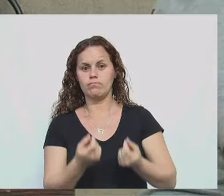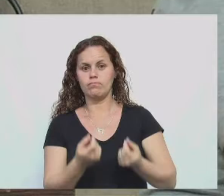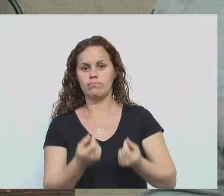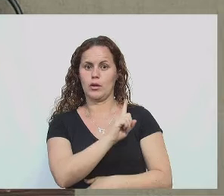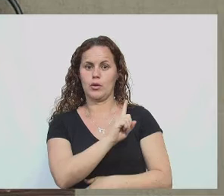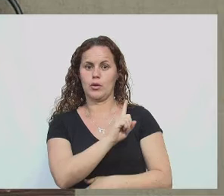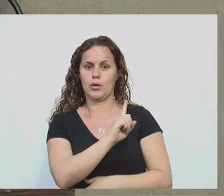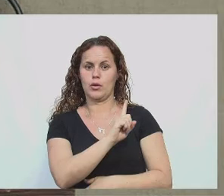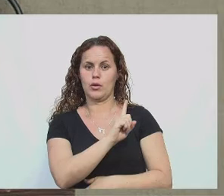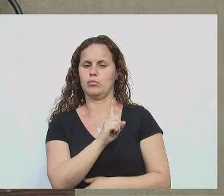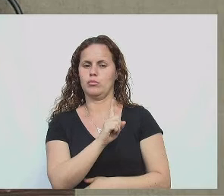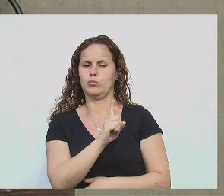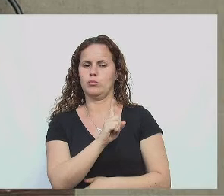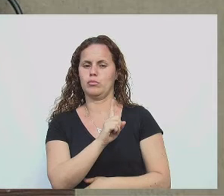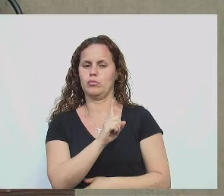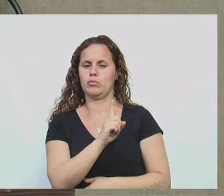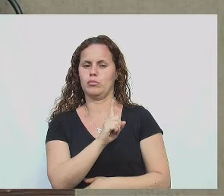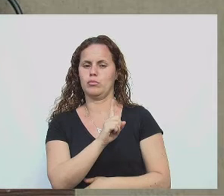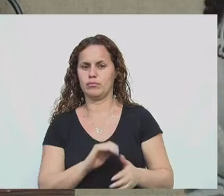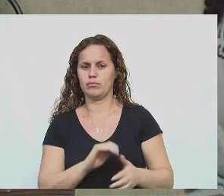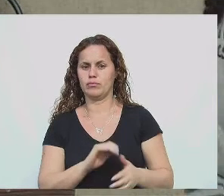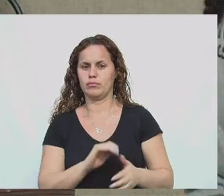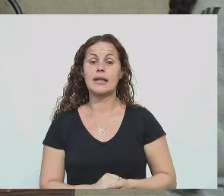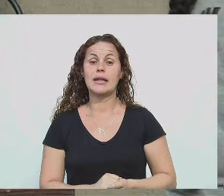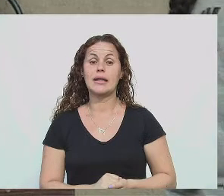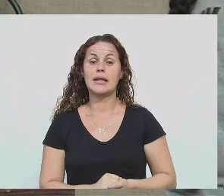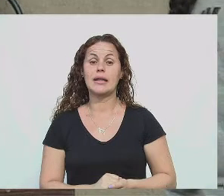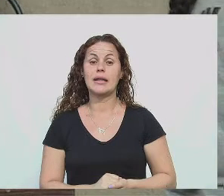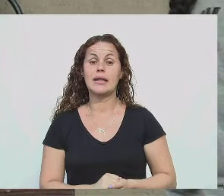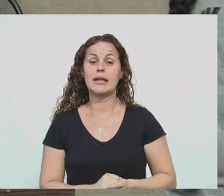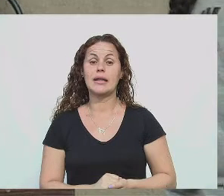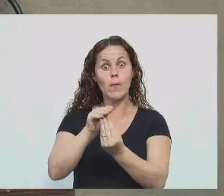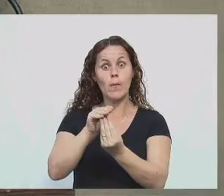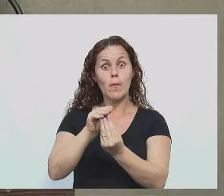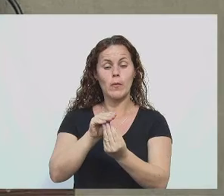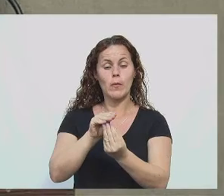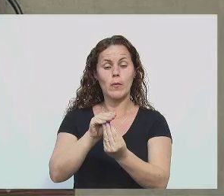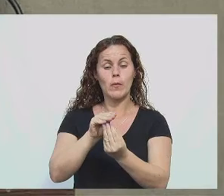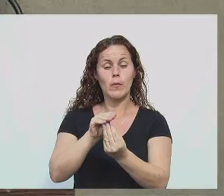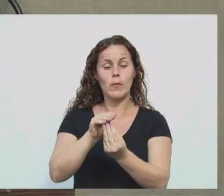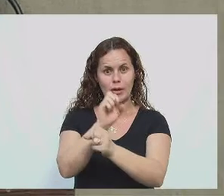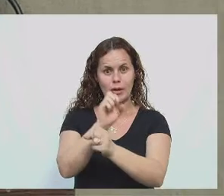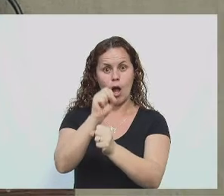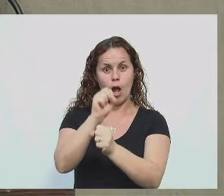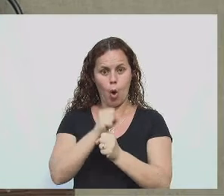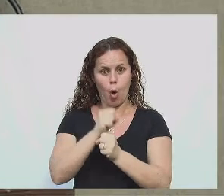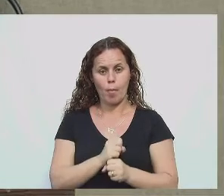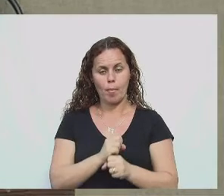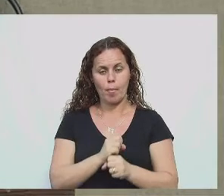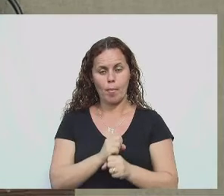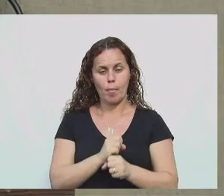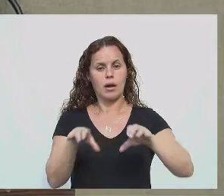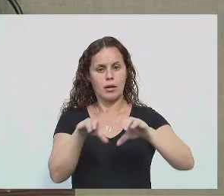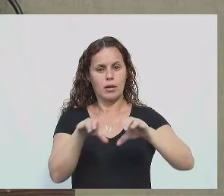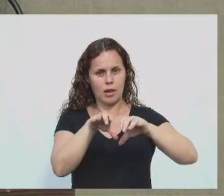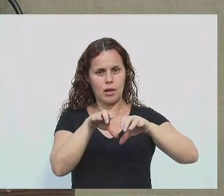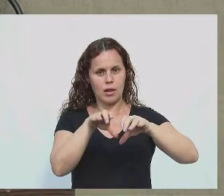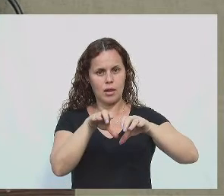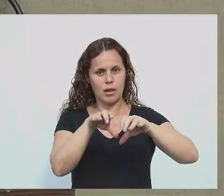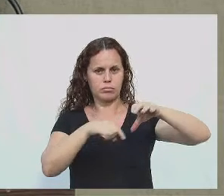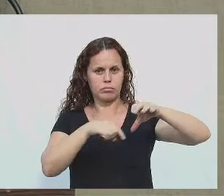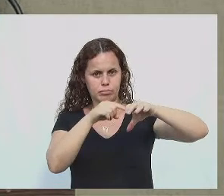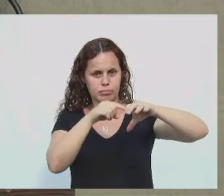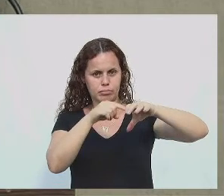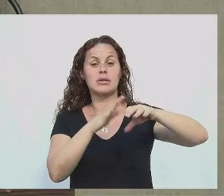canaleta. E assim que tiver a conclusão das canaletas, já aí o pessoal retornará com...